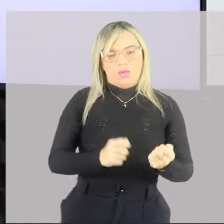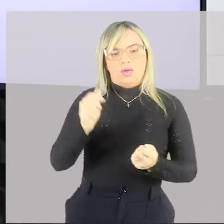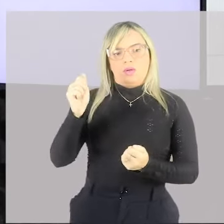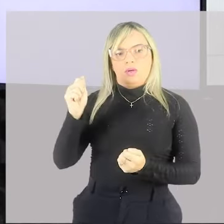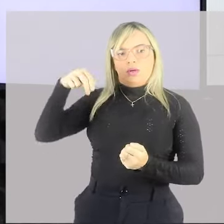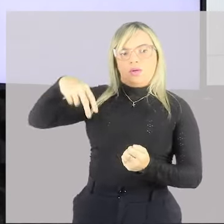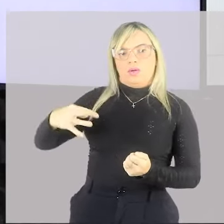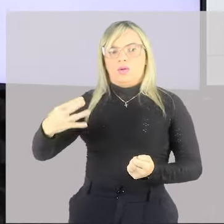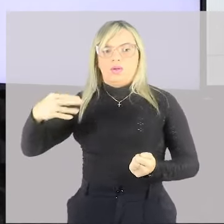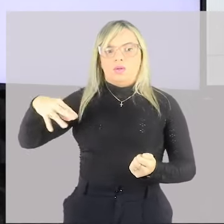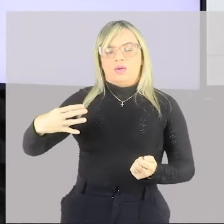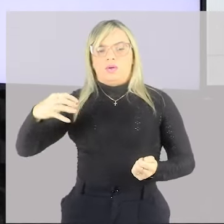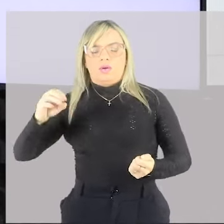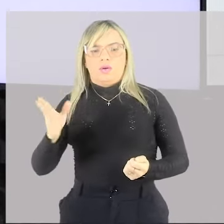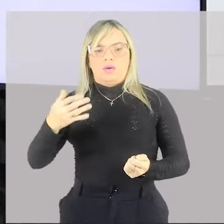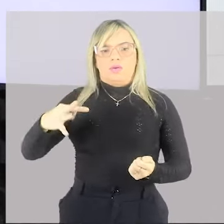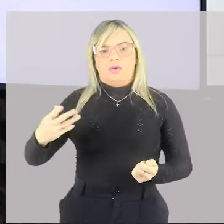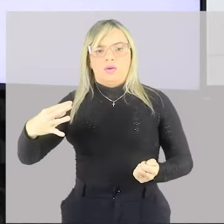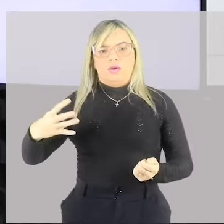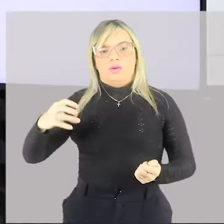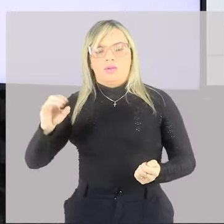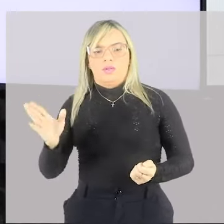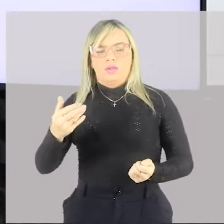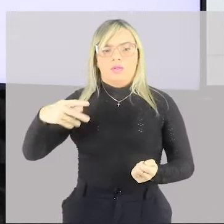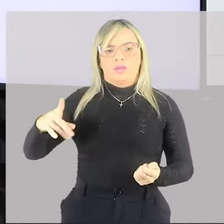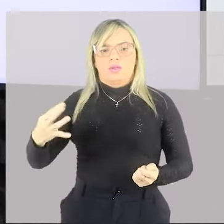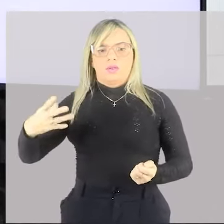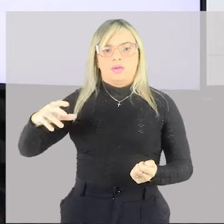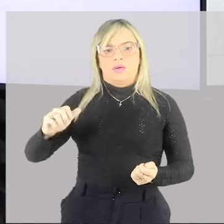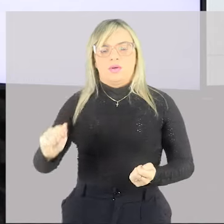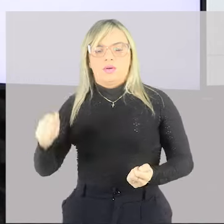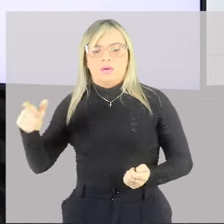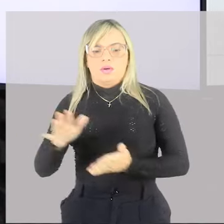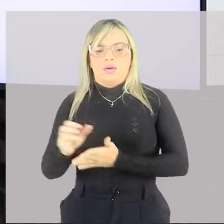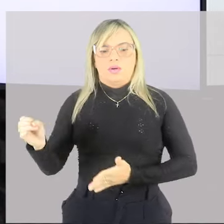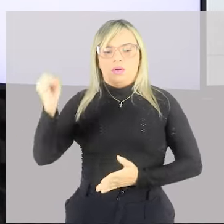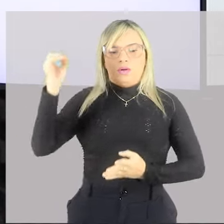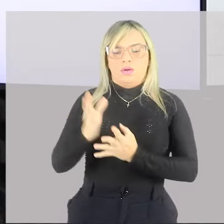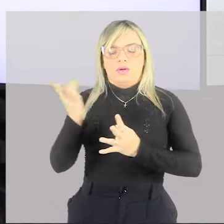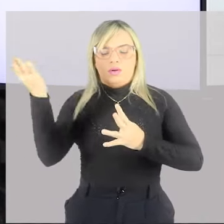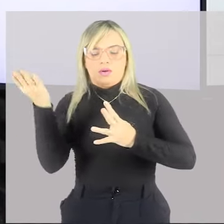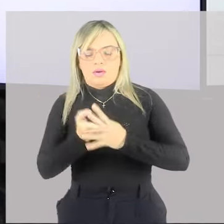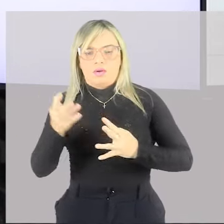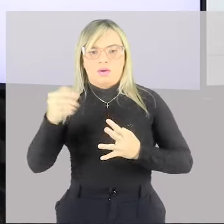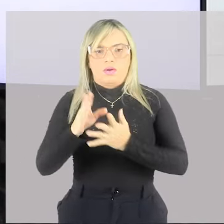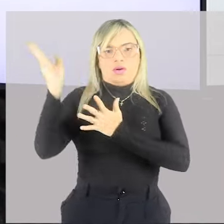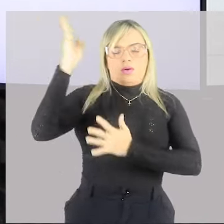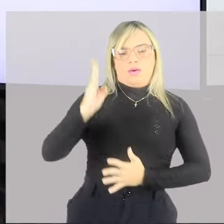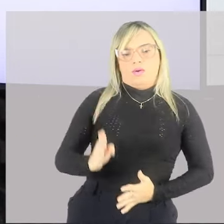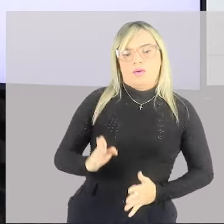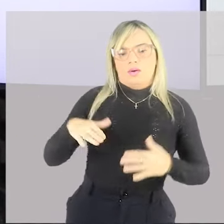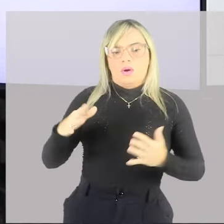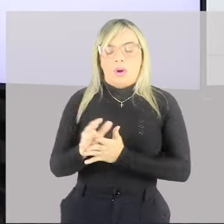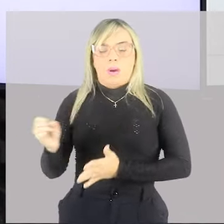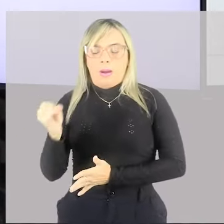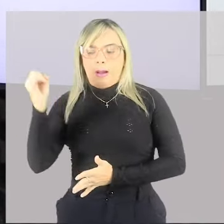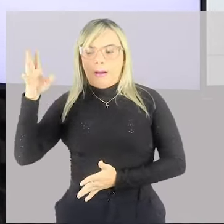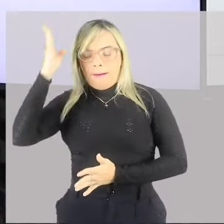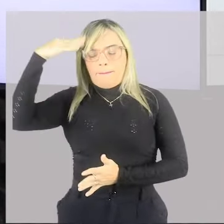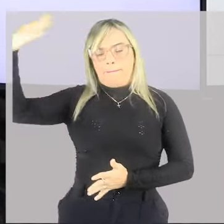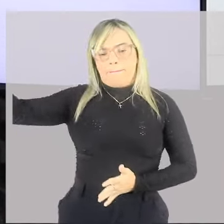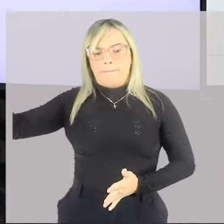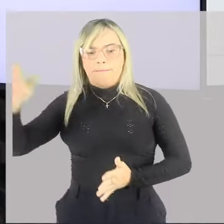Lisboa é a mesma figura e ele é a figura mais importante do Barroco Brasileiro Beleza então com como eram as